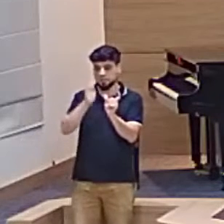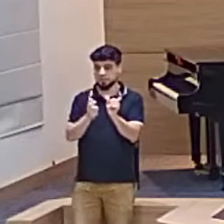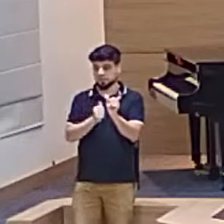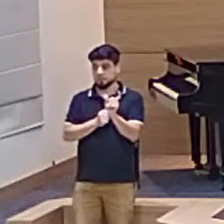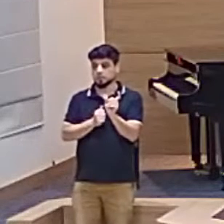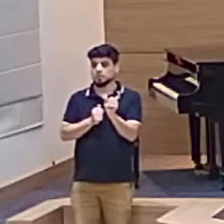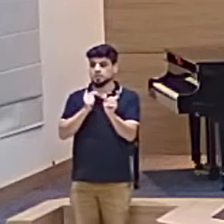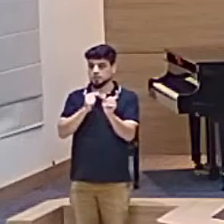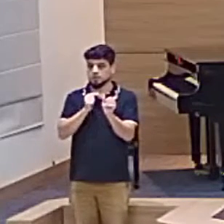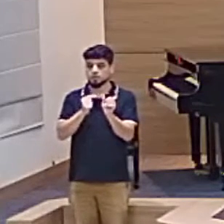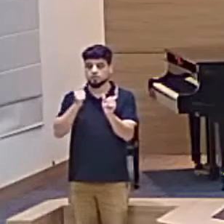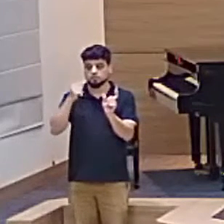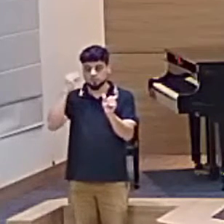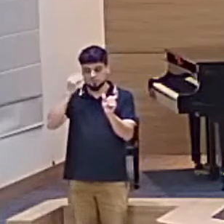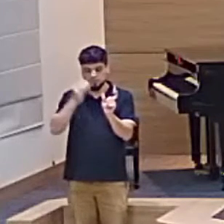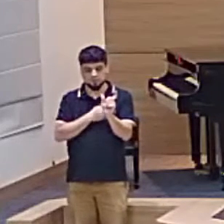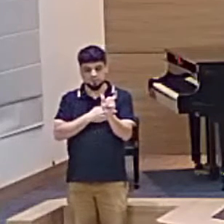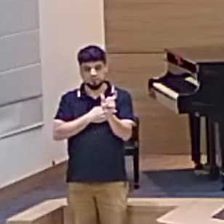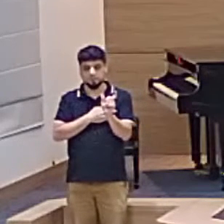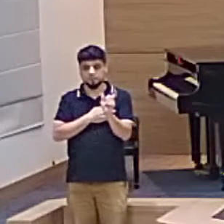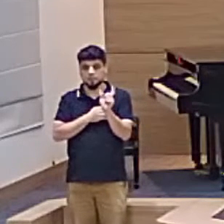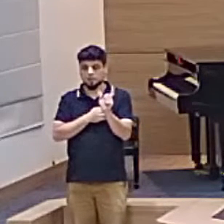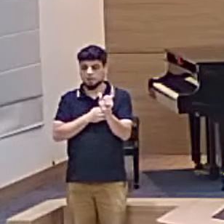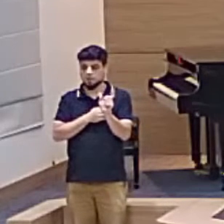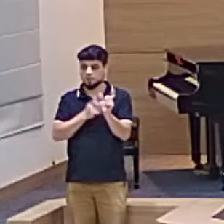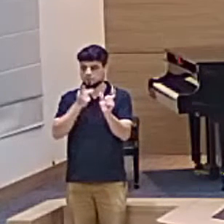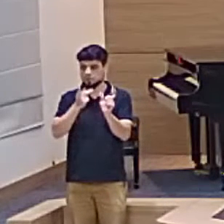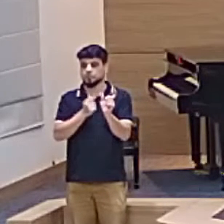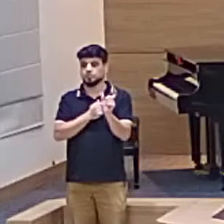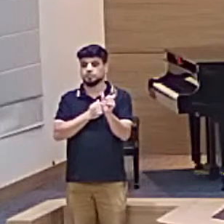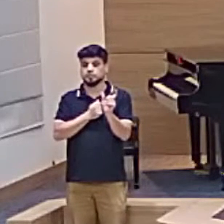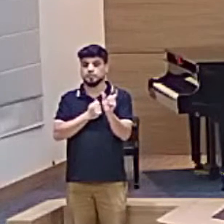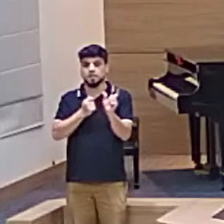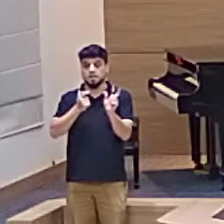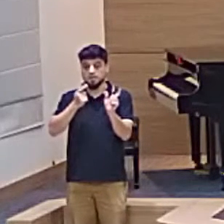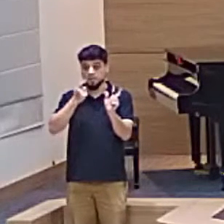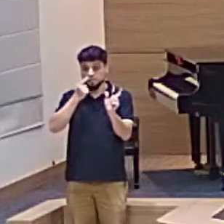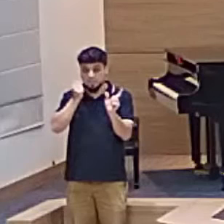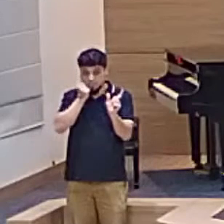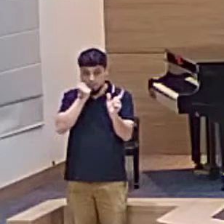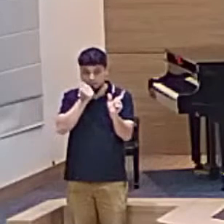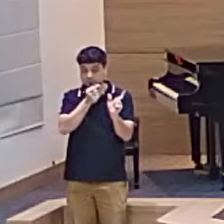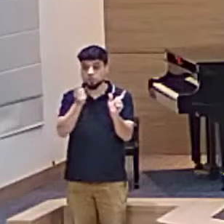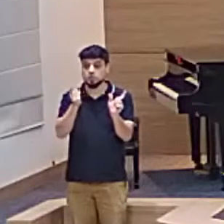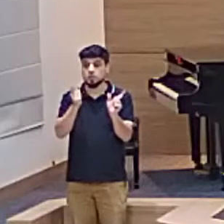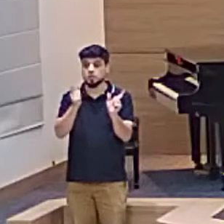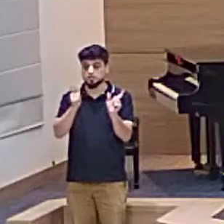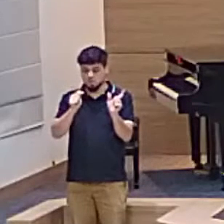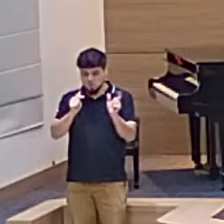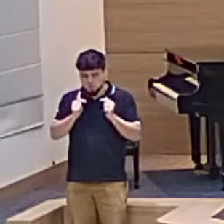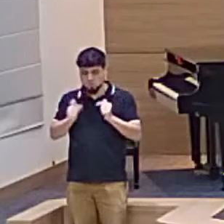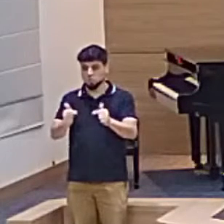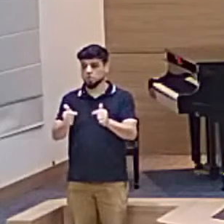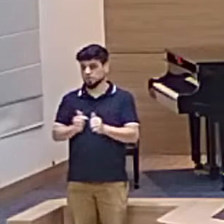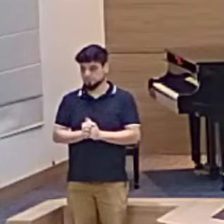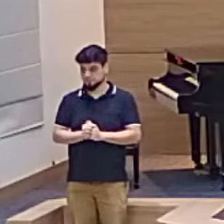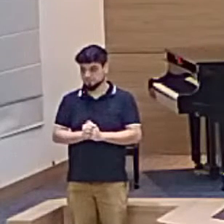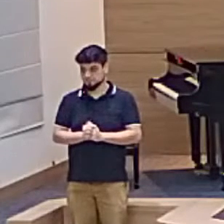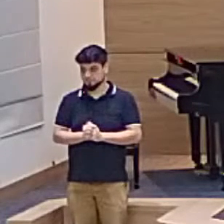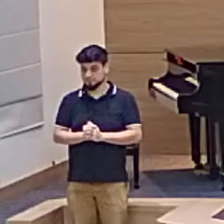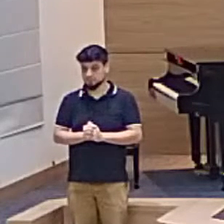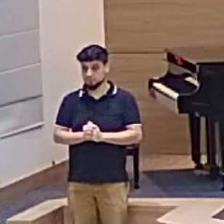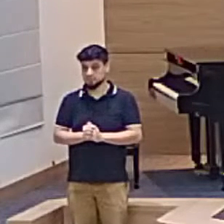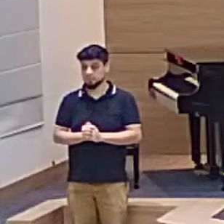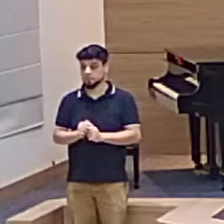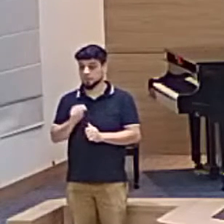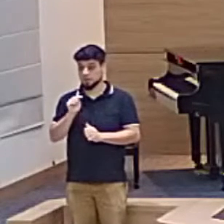caminhada final dessa reflexão uma das palavras ele diz olha paz Lu tem aqui a luta naquele contexto